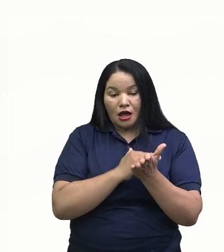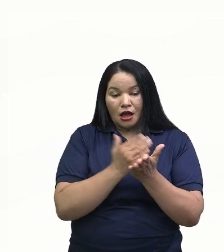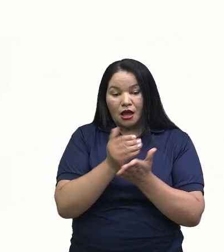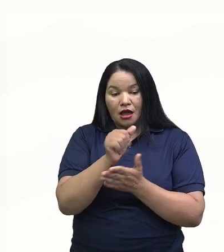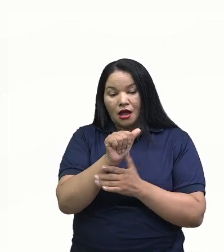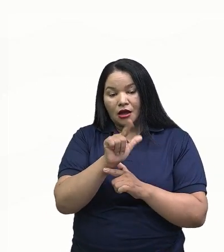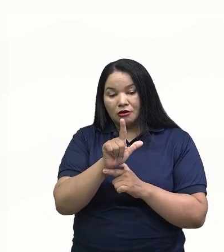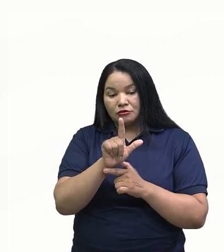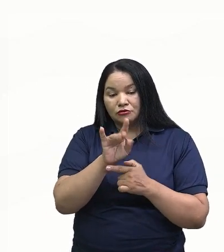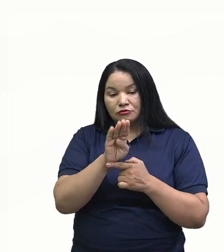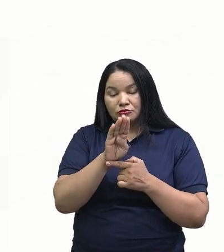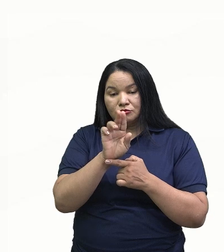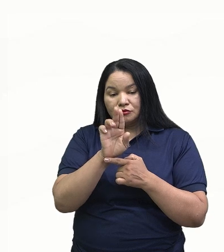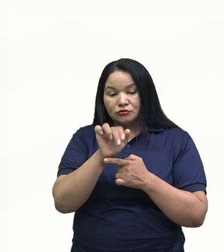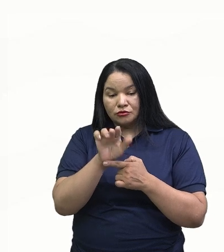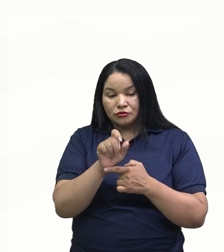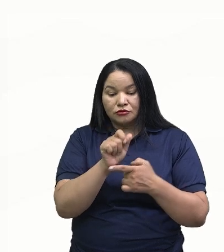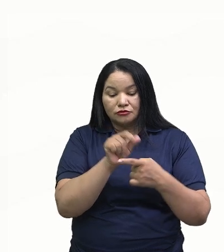é al.